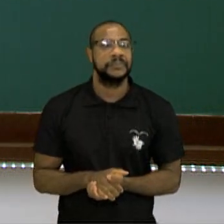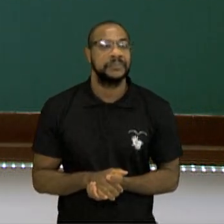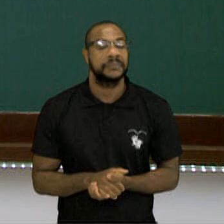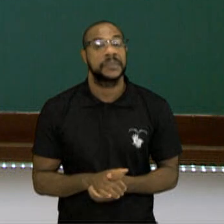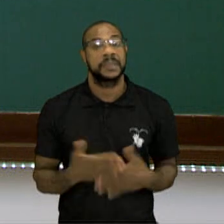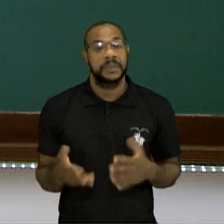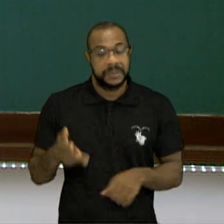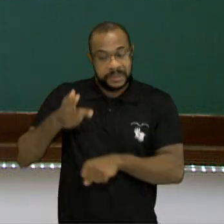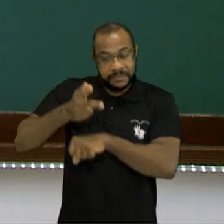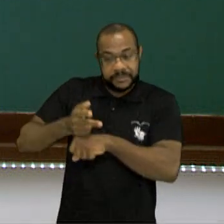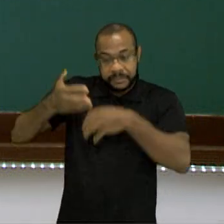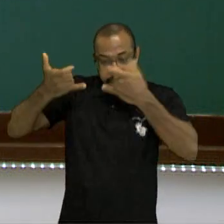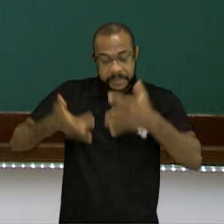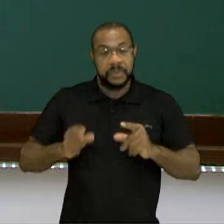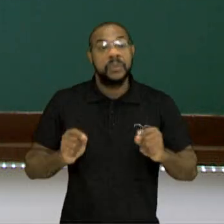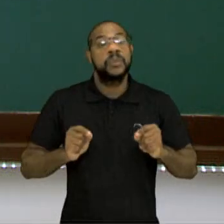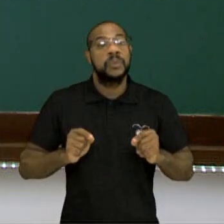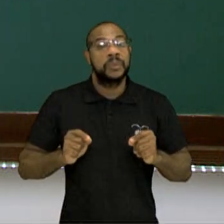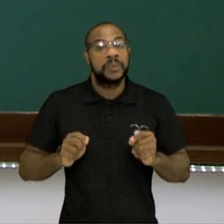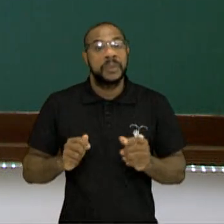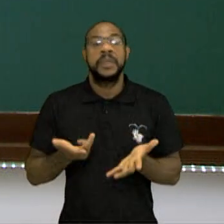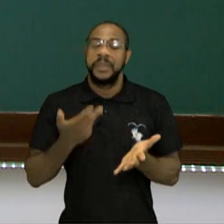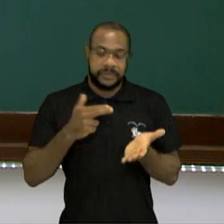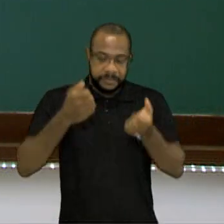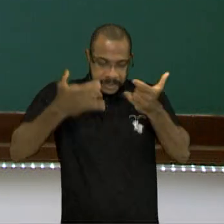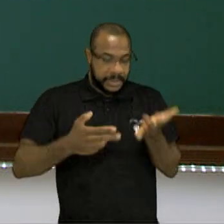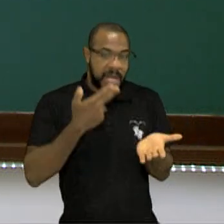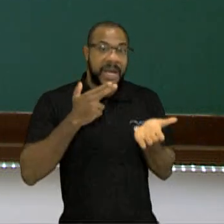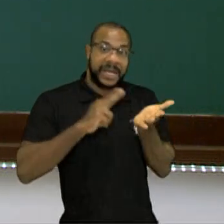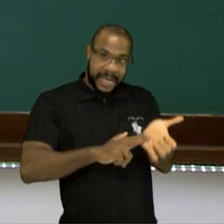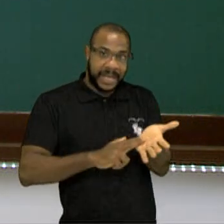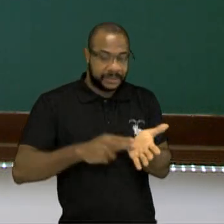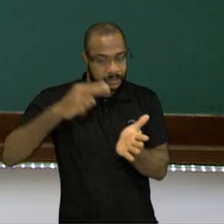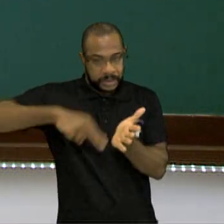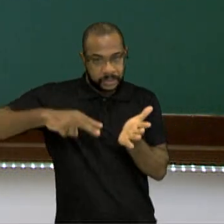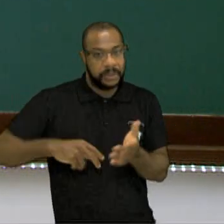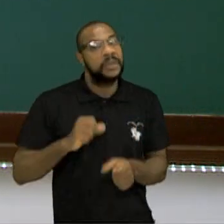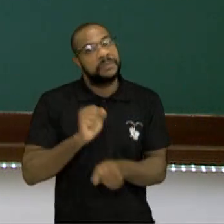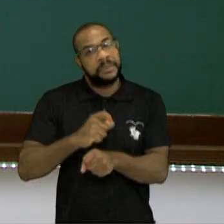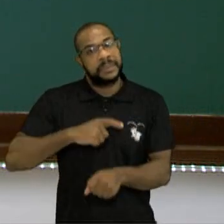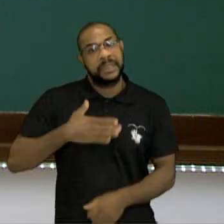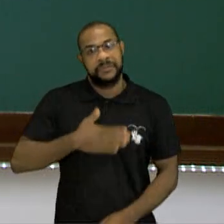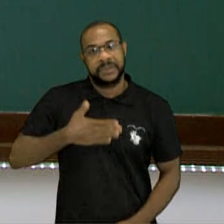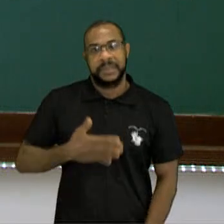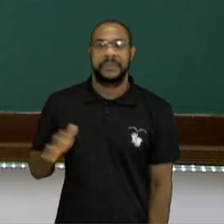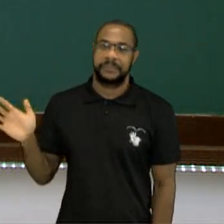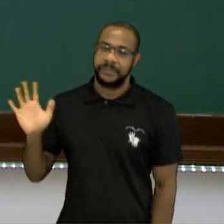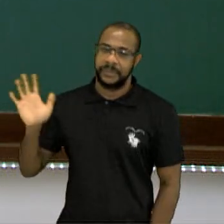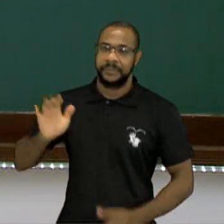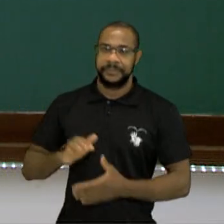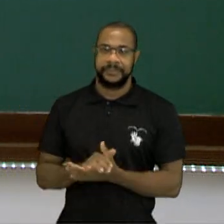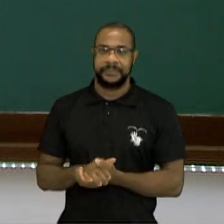Nesse vídeo nós falamos sobre Carta do Leitor, espero que vocês tenham gostado, até breve.